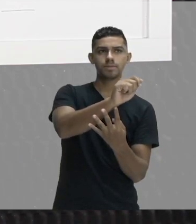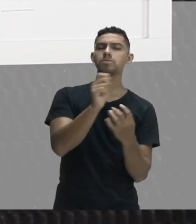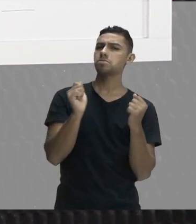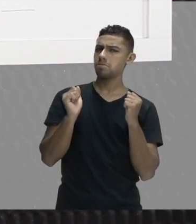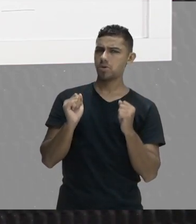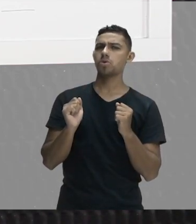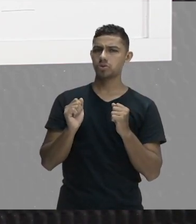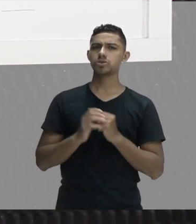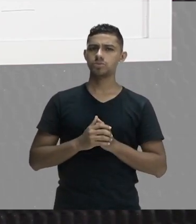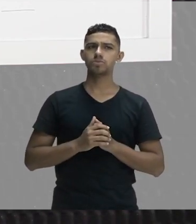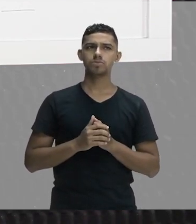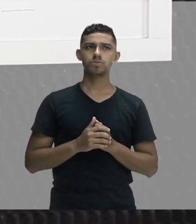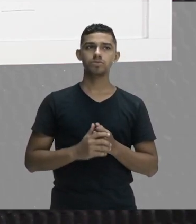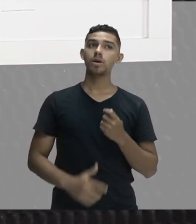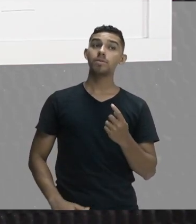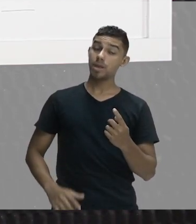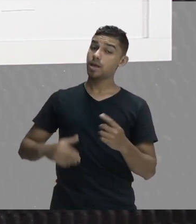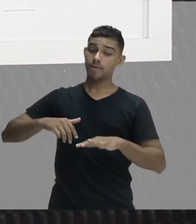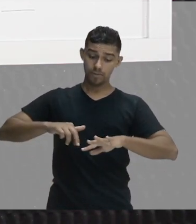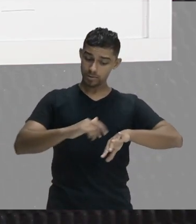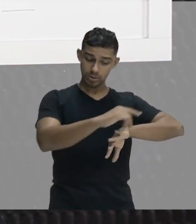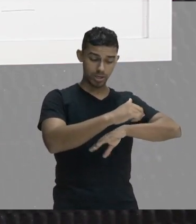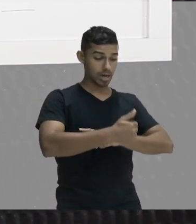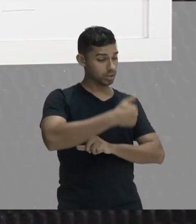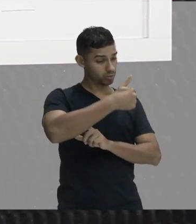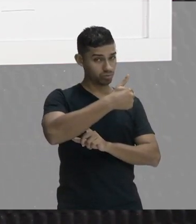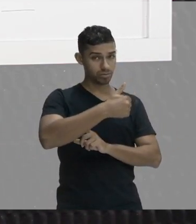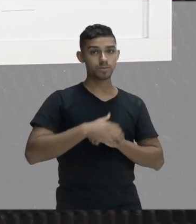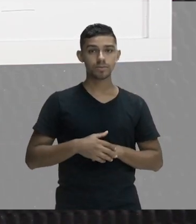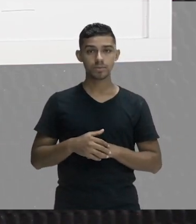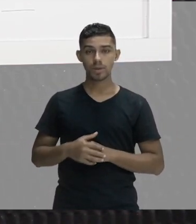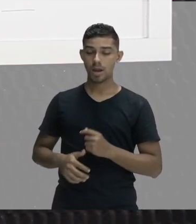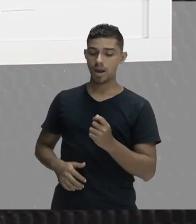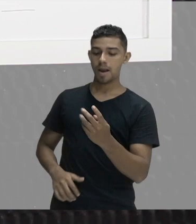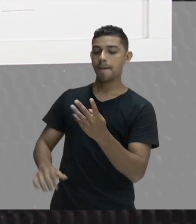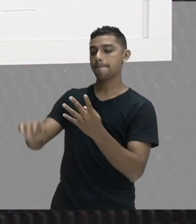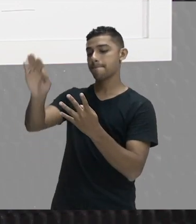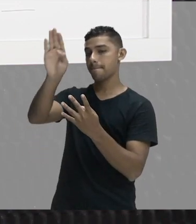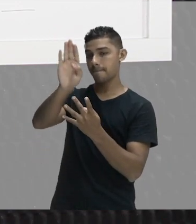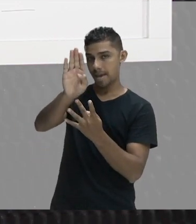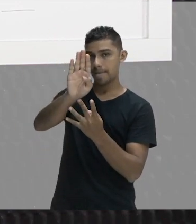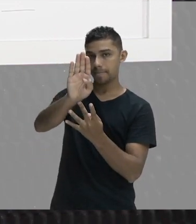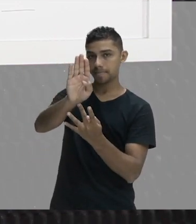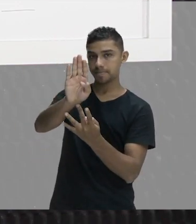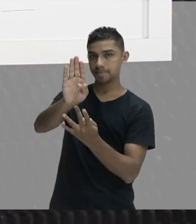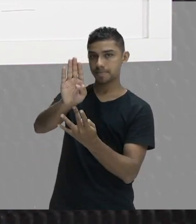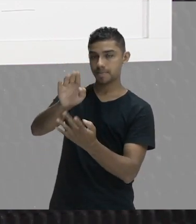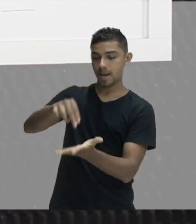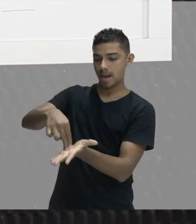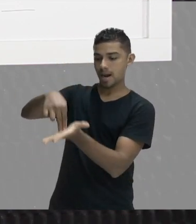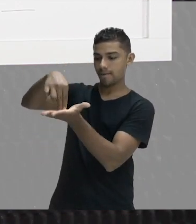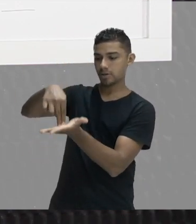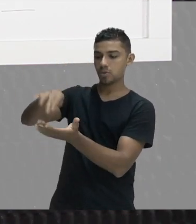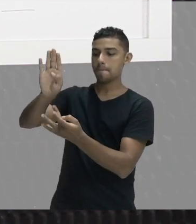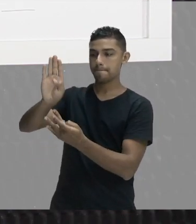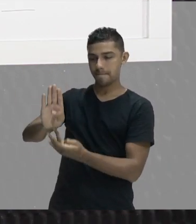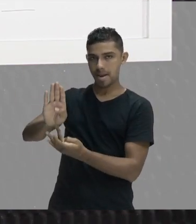Pode. Como é que não? Ele pode ir pela escada 1 e pegar o elevador B.